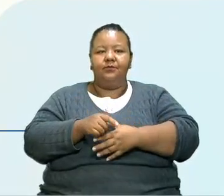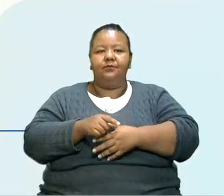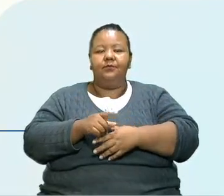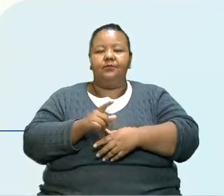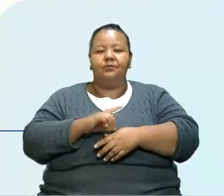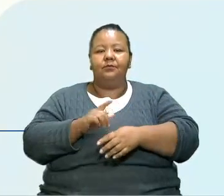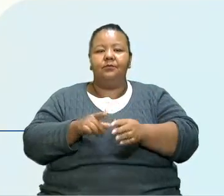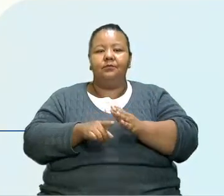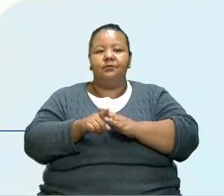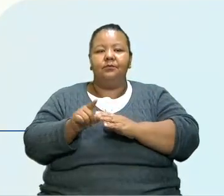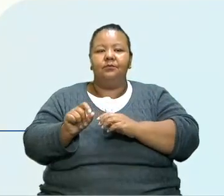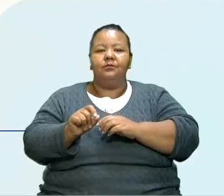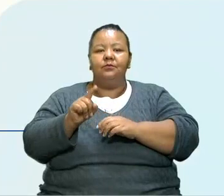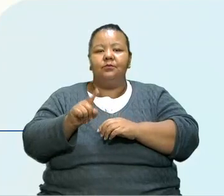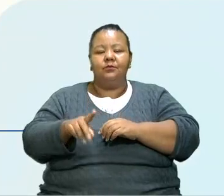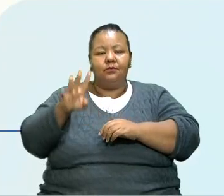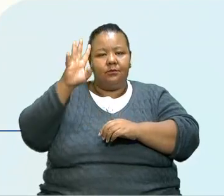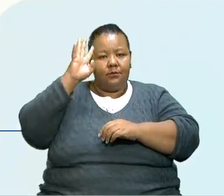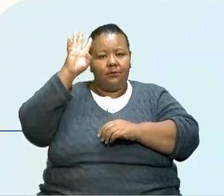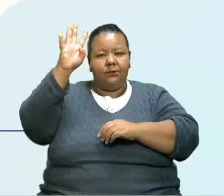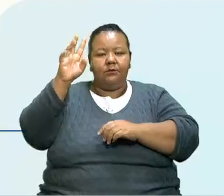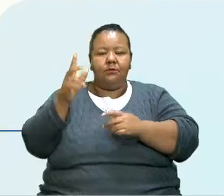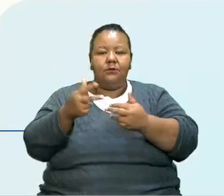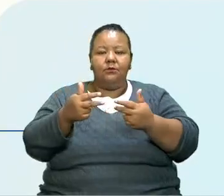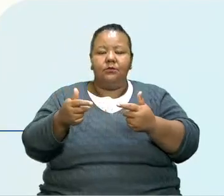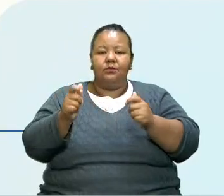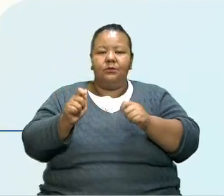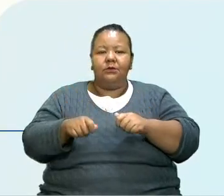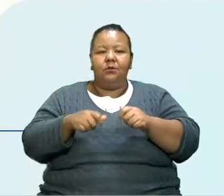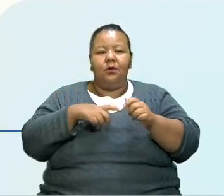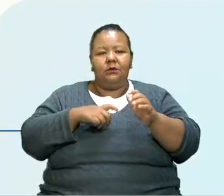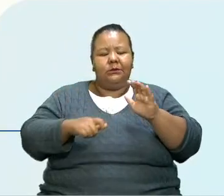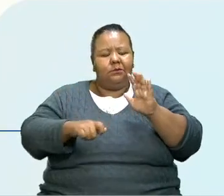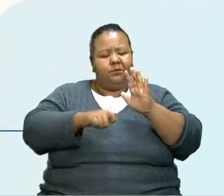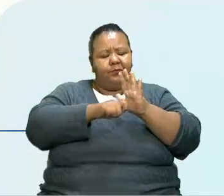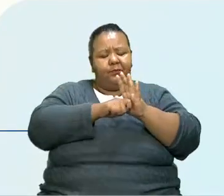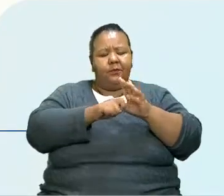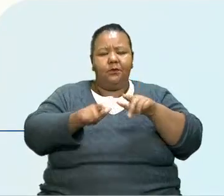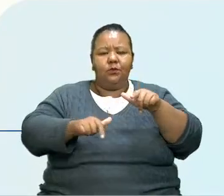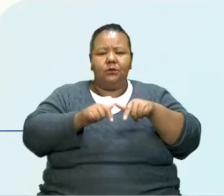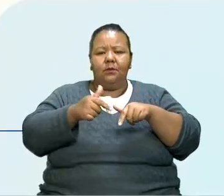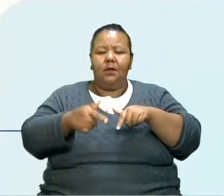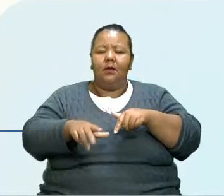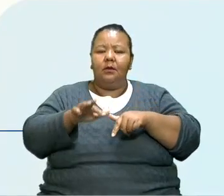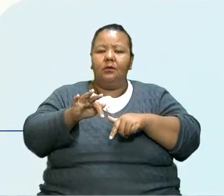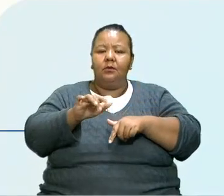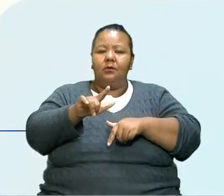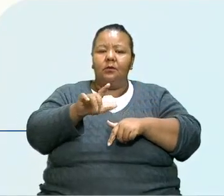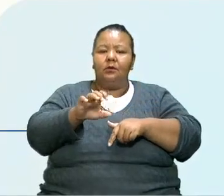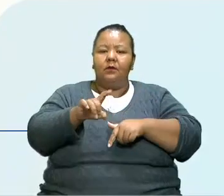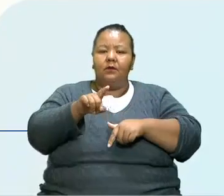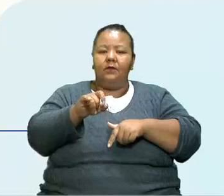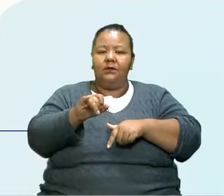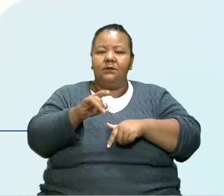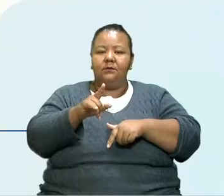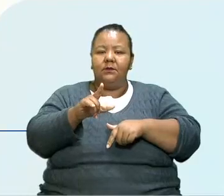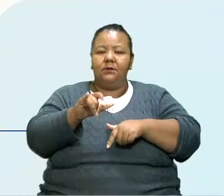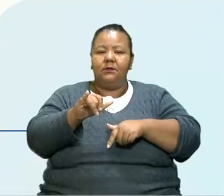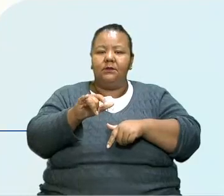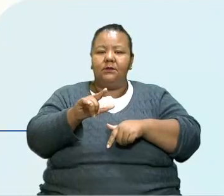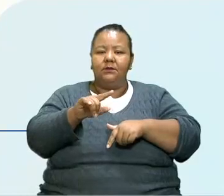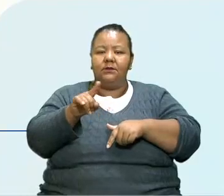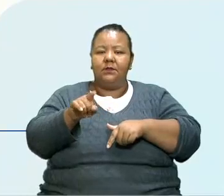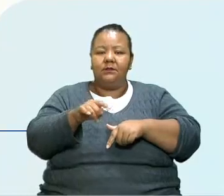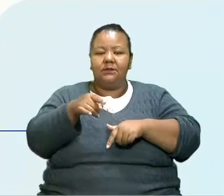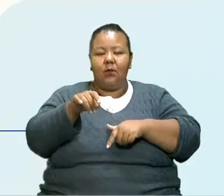aí, outra pergunta é, qual é o principal elemento restritivo do trabalho para flexibilização? Quem vai responder isso? As pessoas, elas